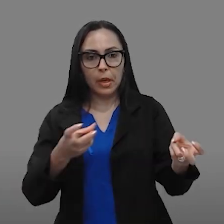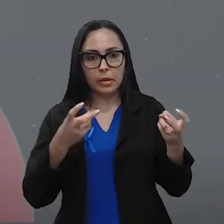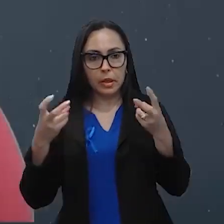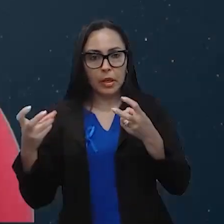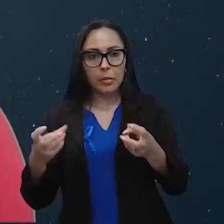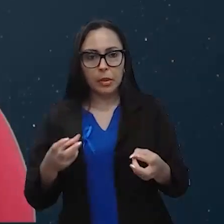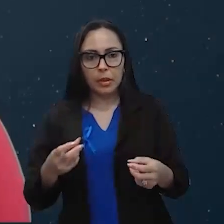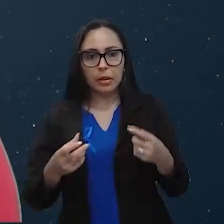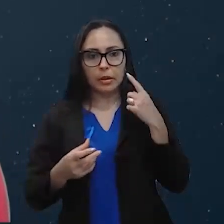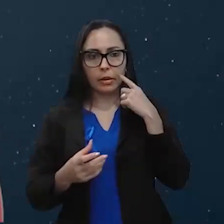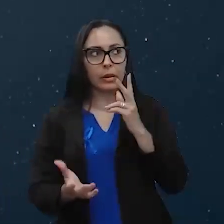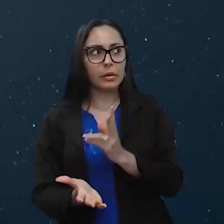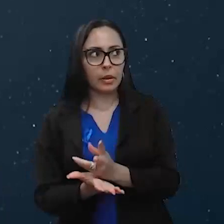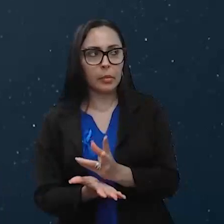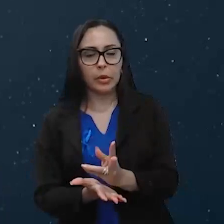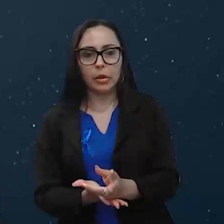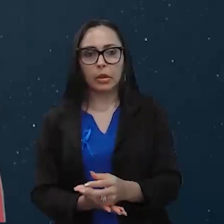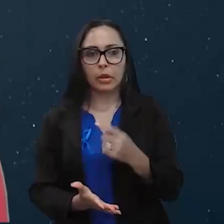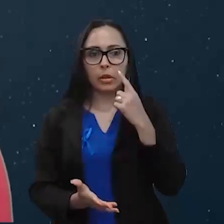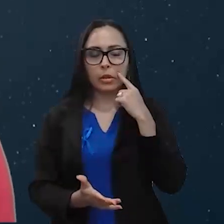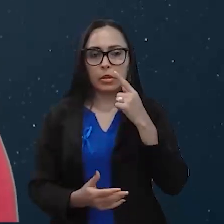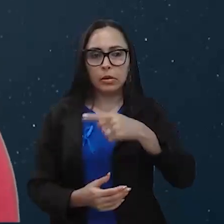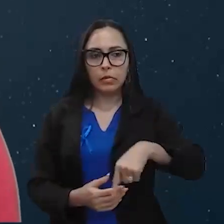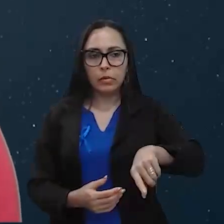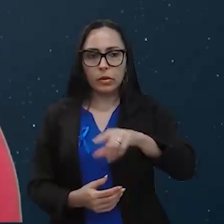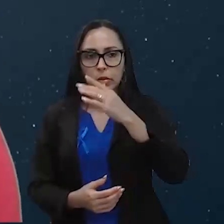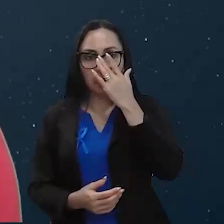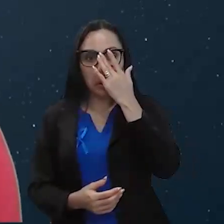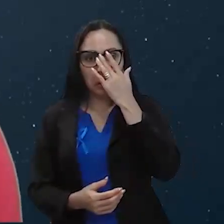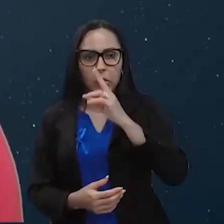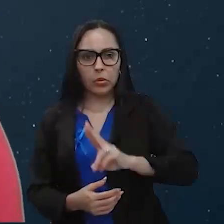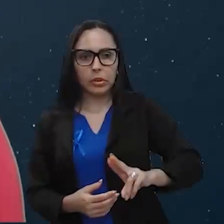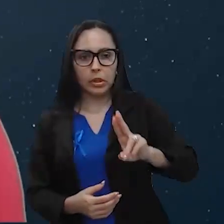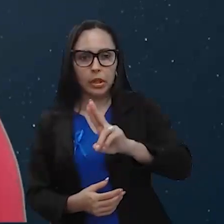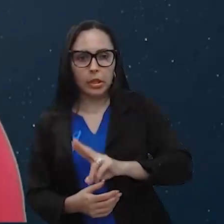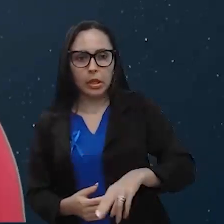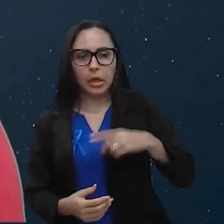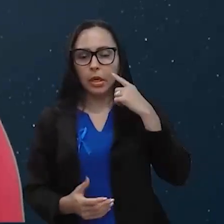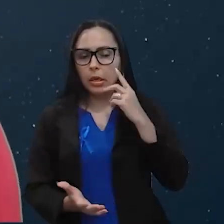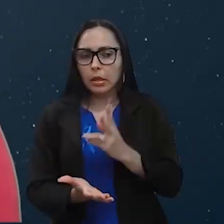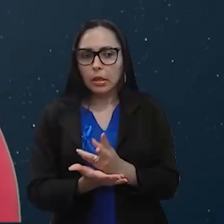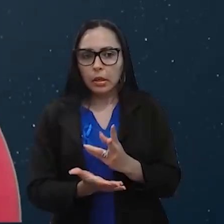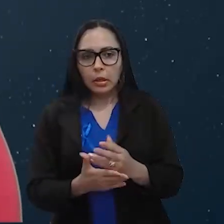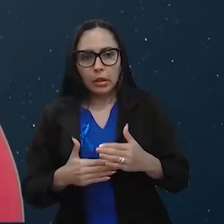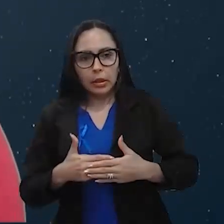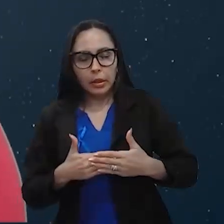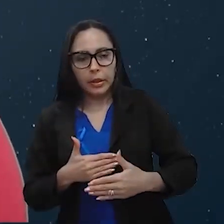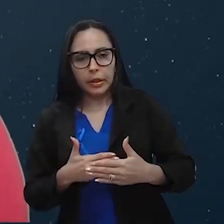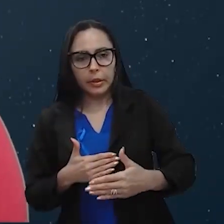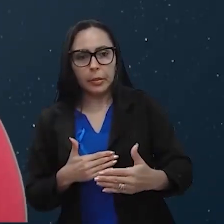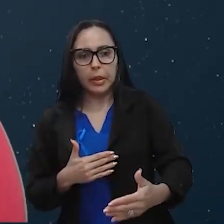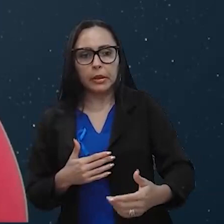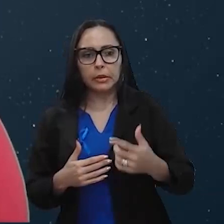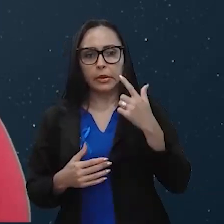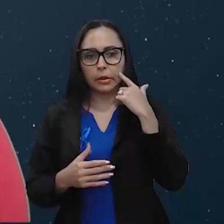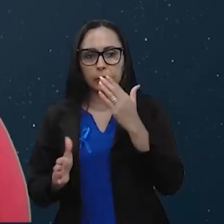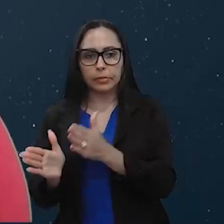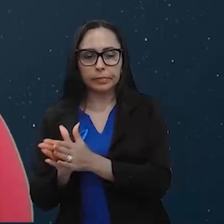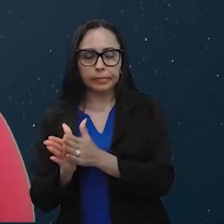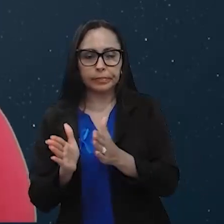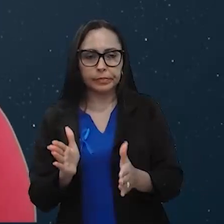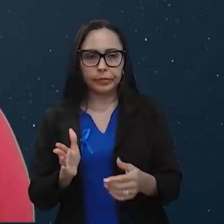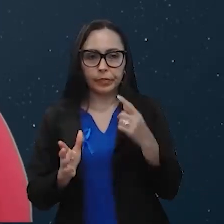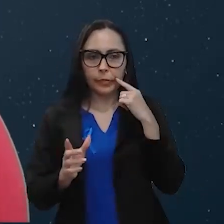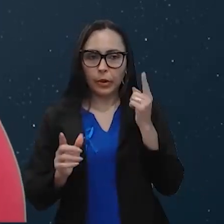sempre que você vai utilizar essas medidas, elas sempre seguem padrão de aumentar 2 casas decimais por